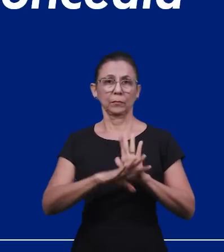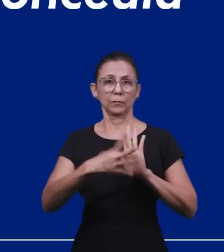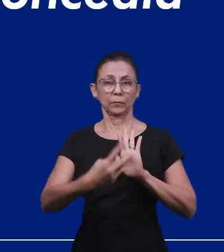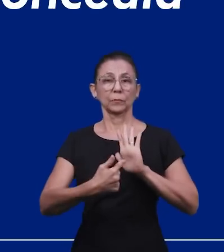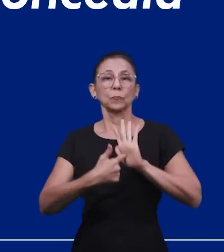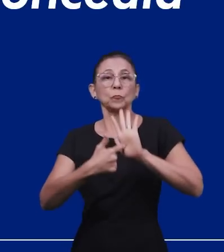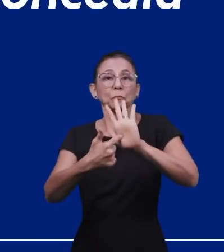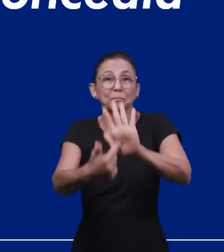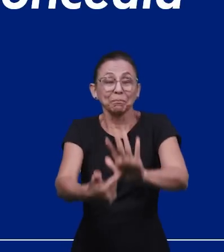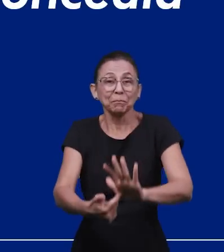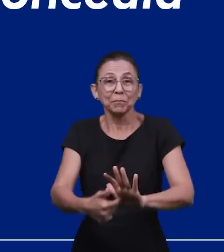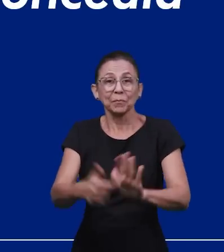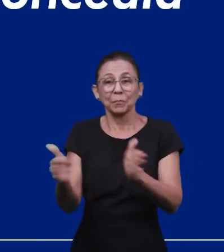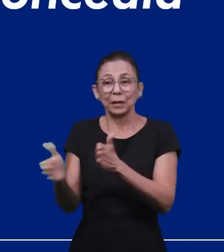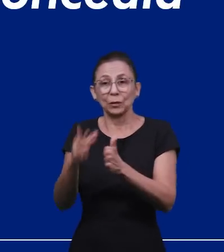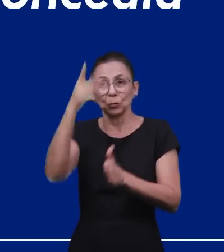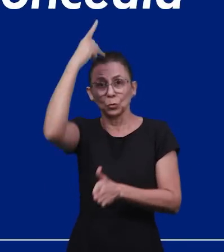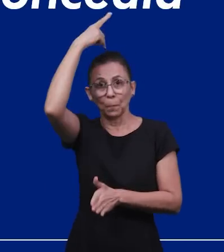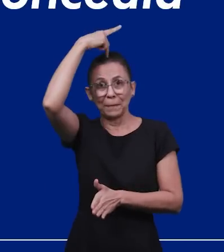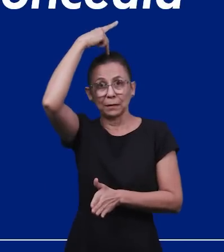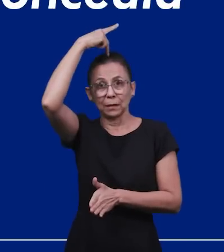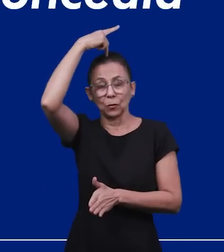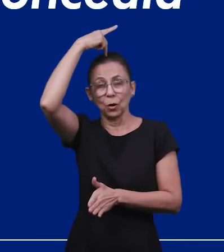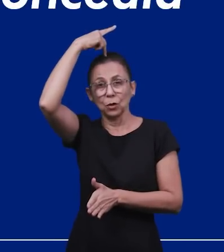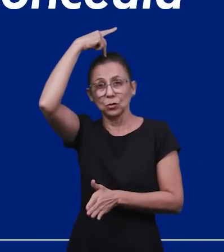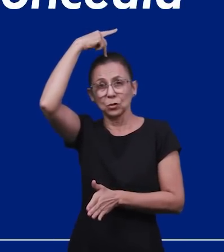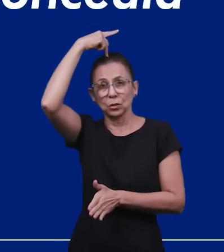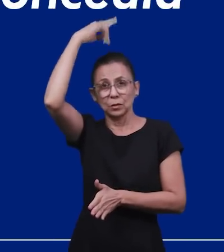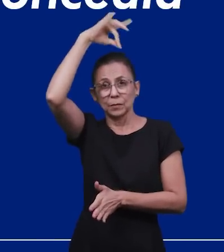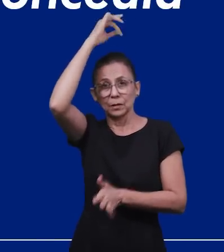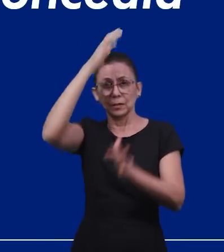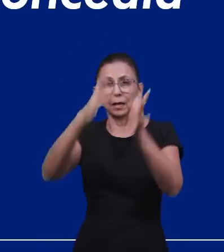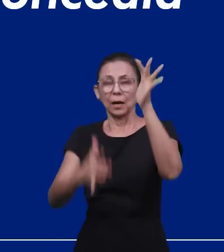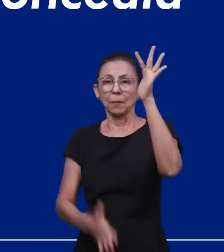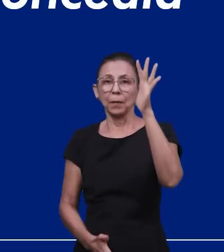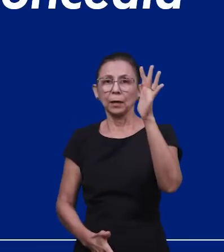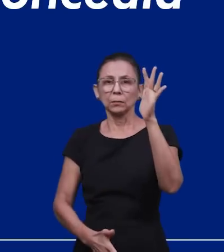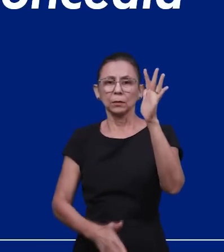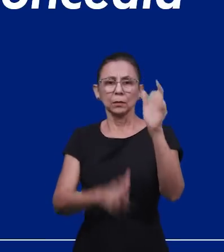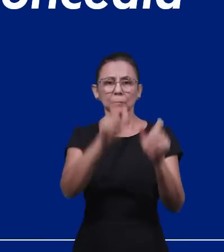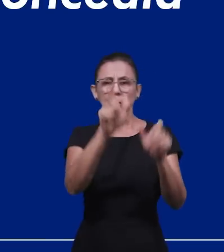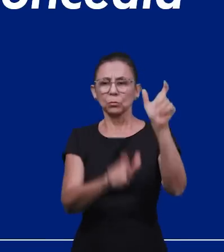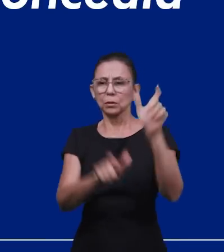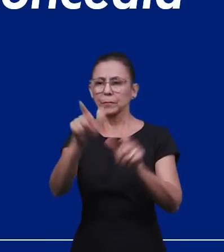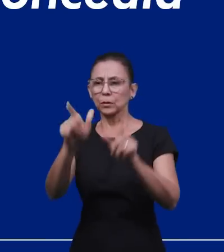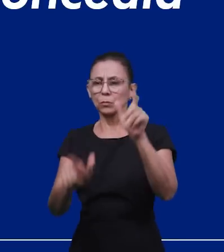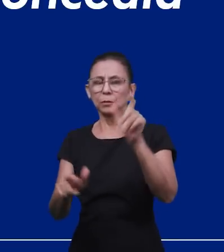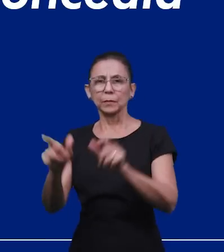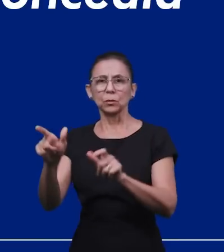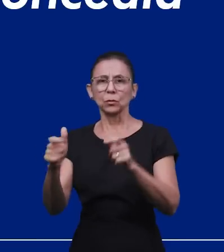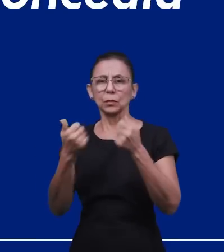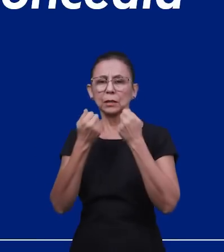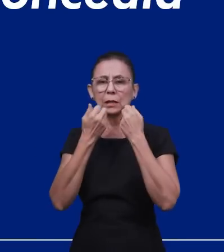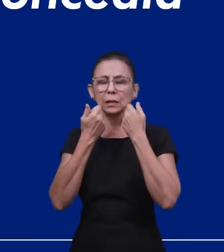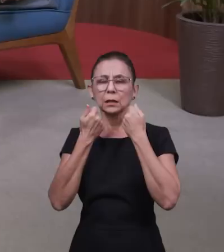outras línguas, conforme o Espírito Santo lhes concedia que falassem. Vocês querem comentar esse